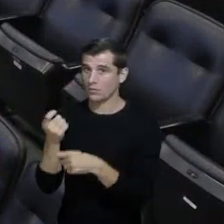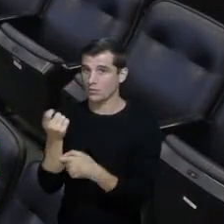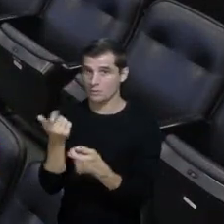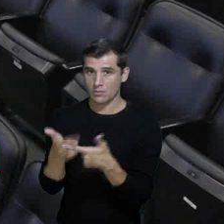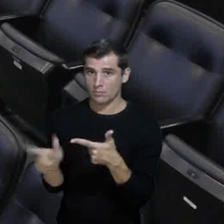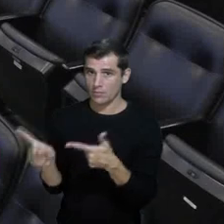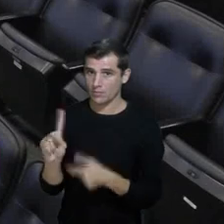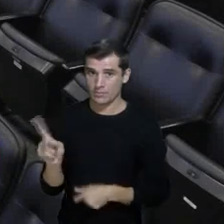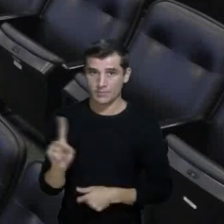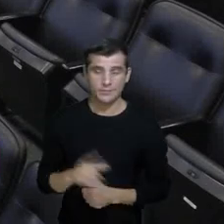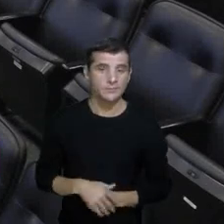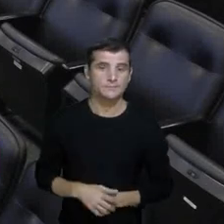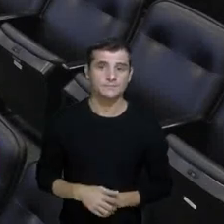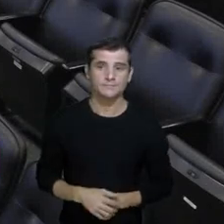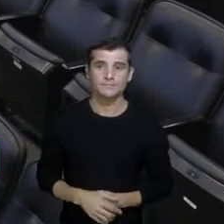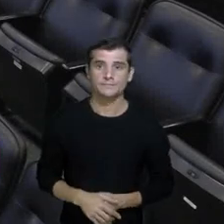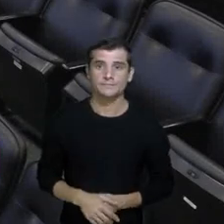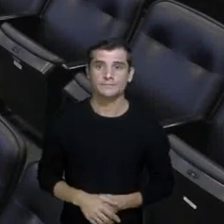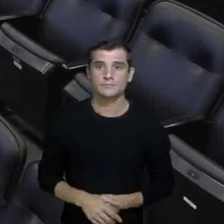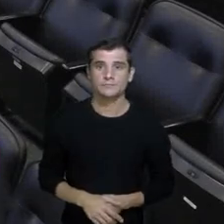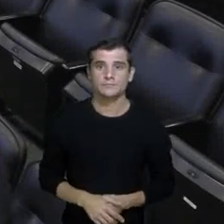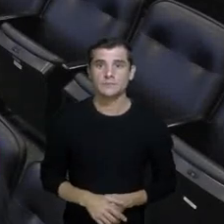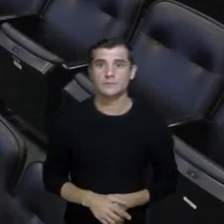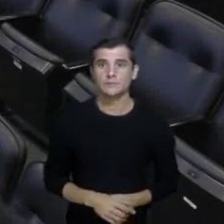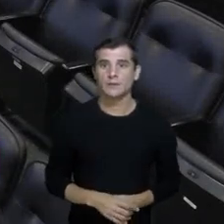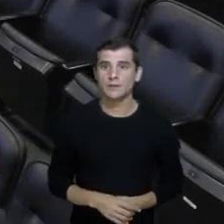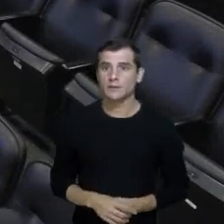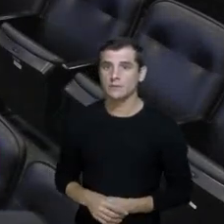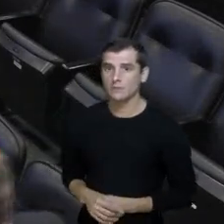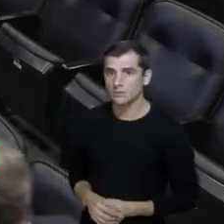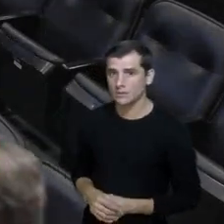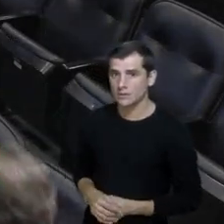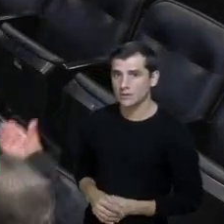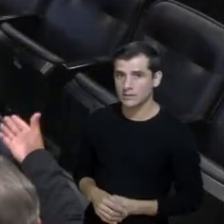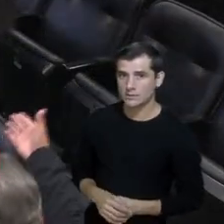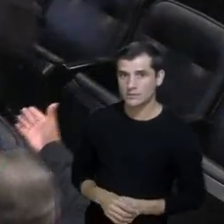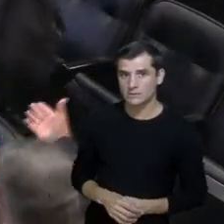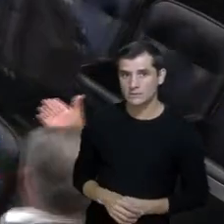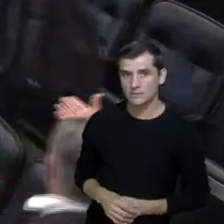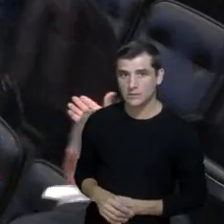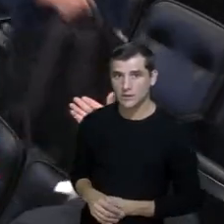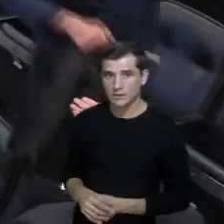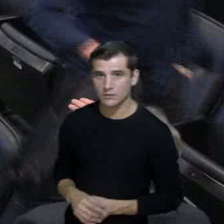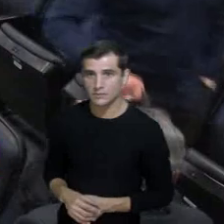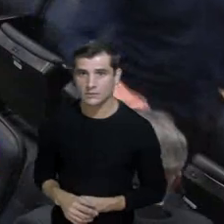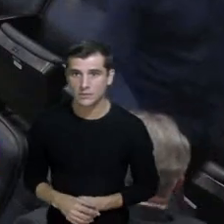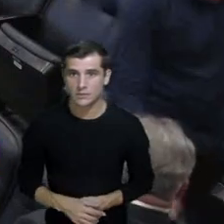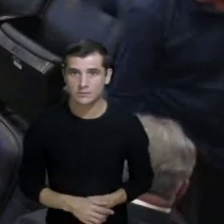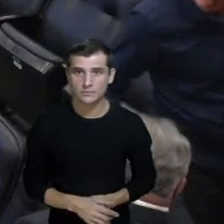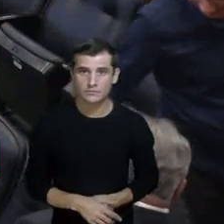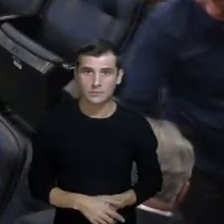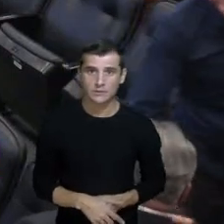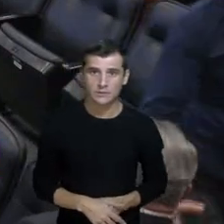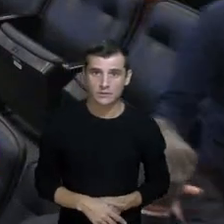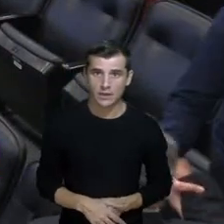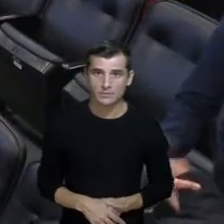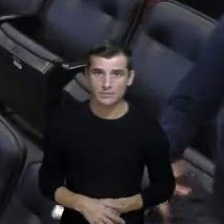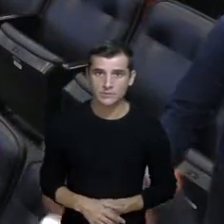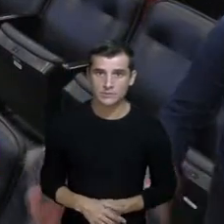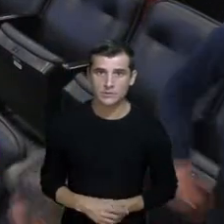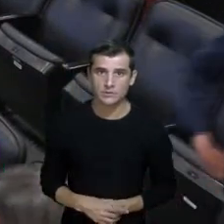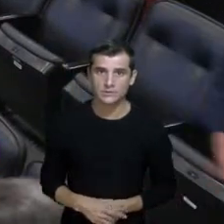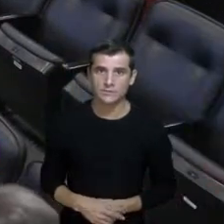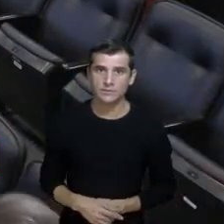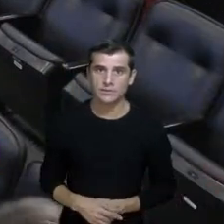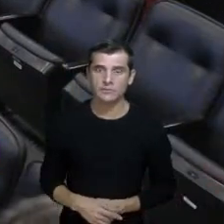tá vamos ver deu três Acho que vamos isso mais um aqui aqui vamos fazer mais um aqui na